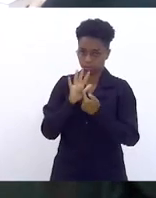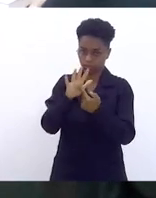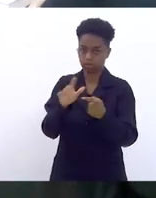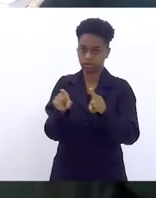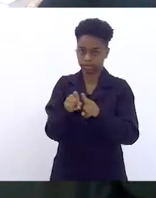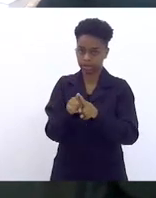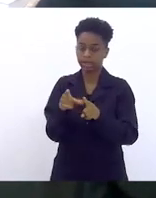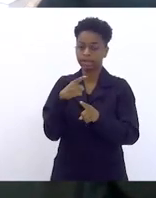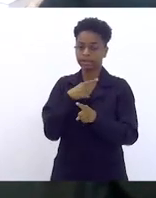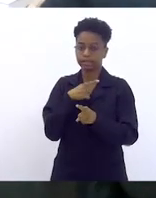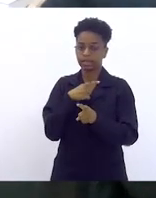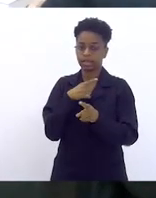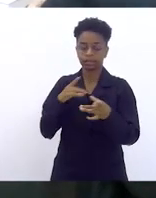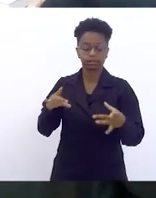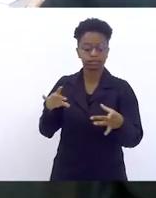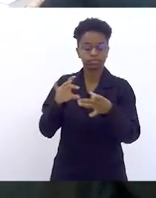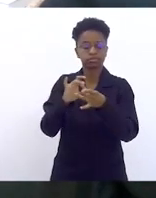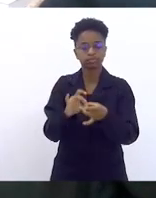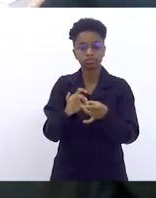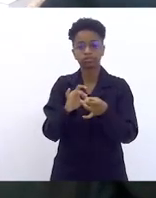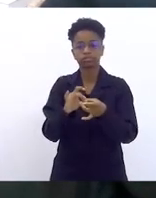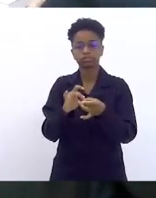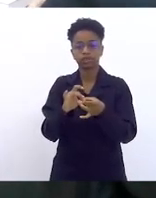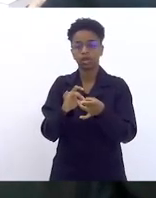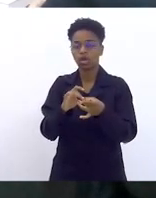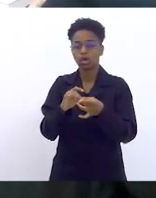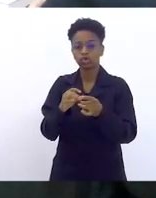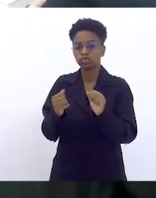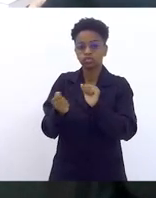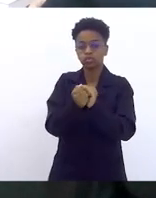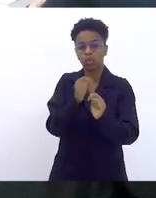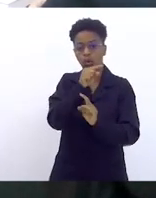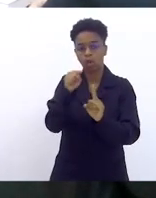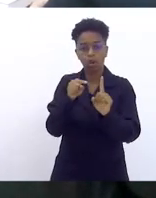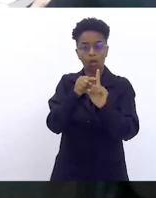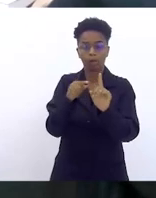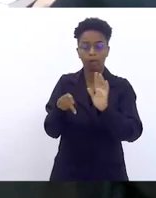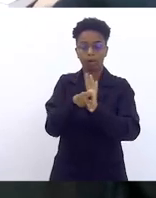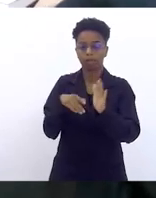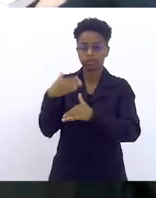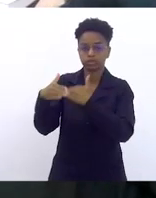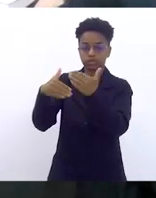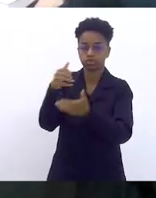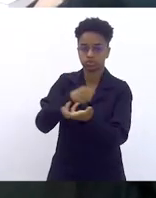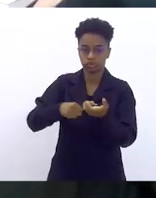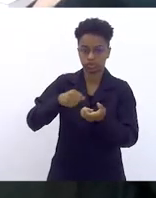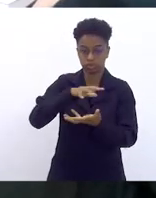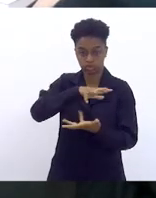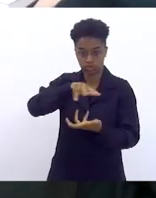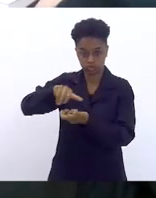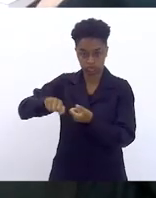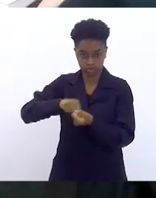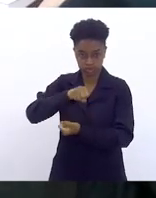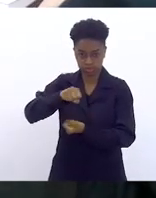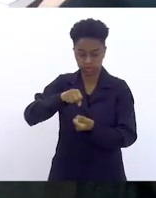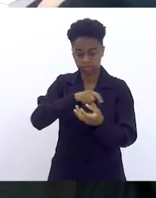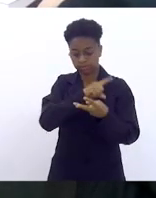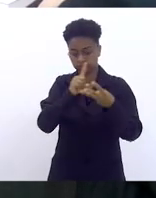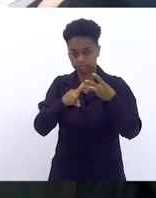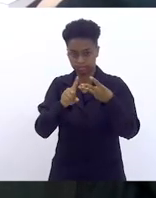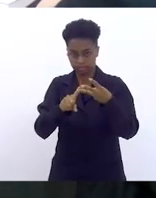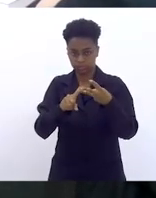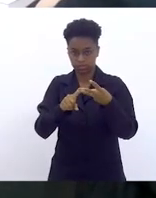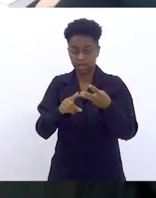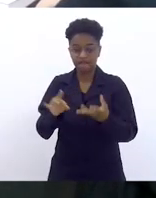de missões que tem uma vinculação Direta com os objetivos do desenvolvimento sustentável e por sim por fim